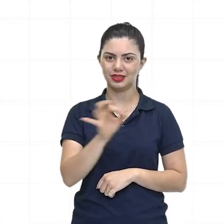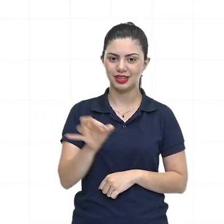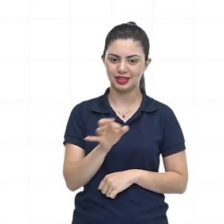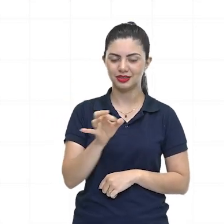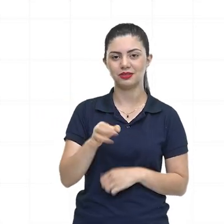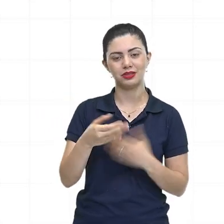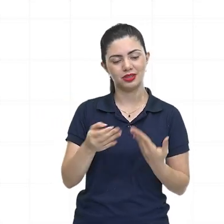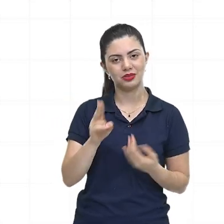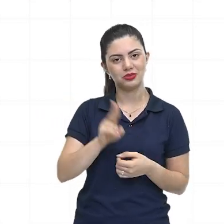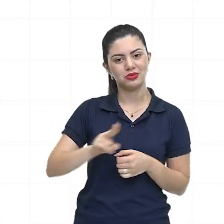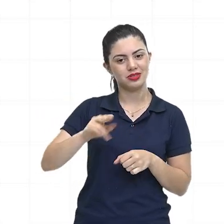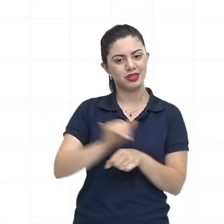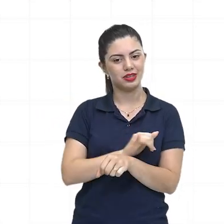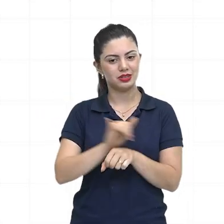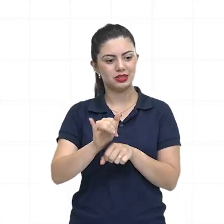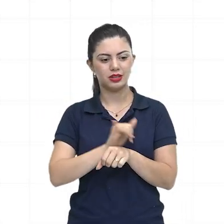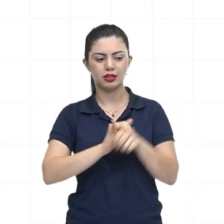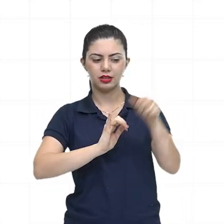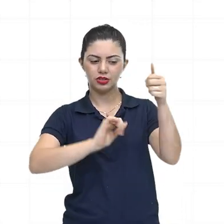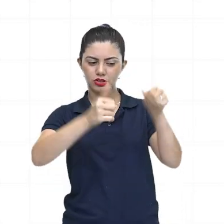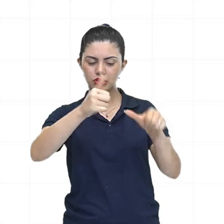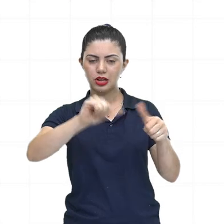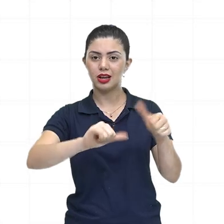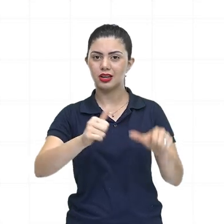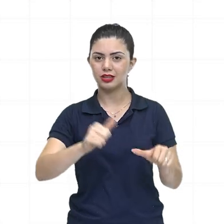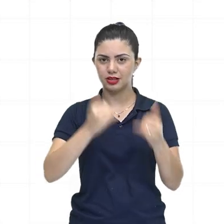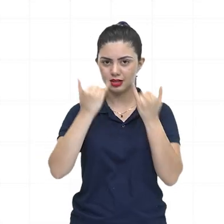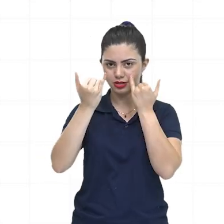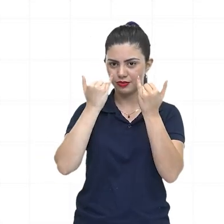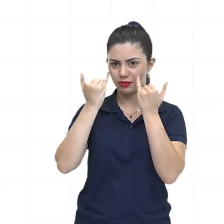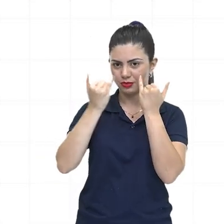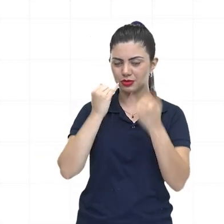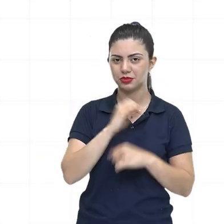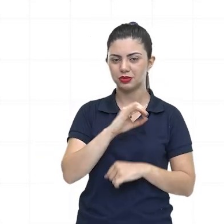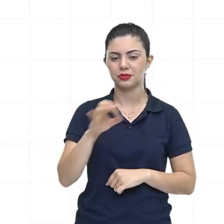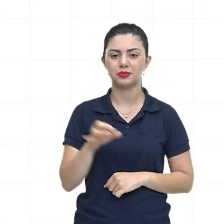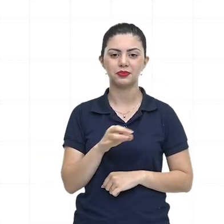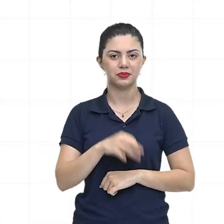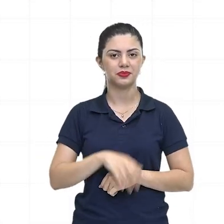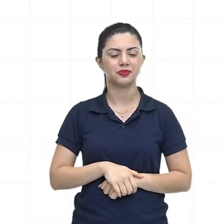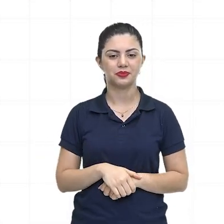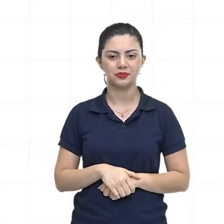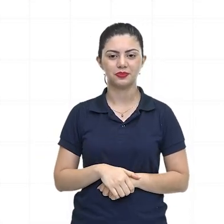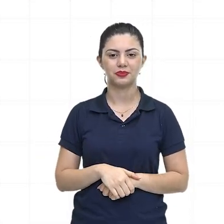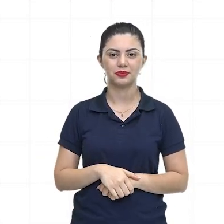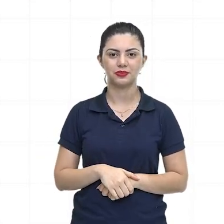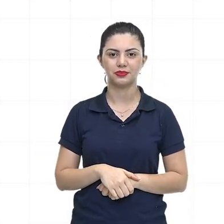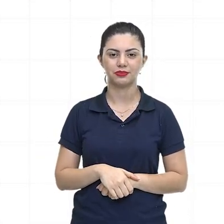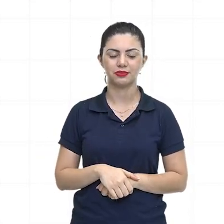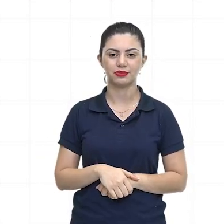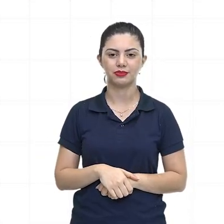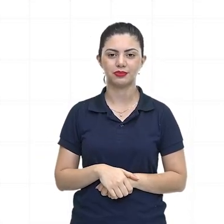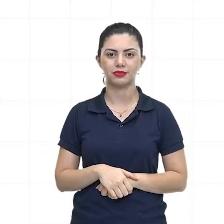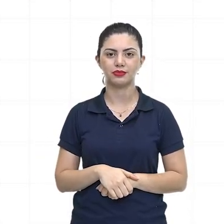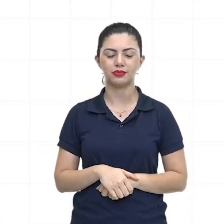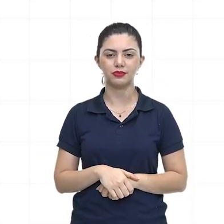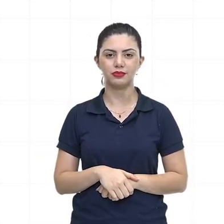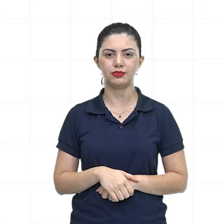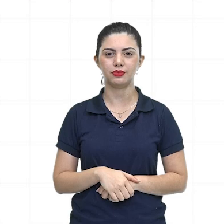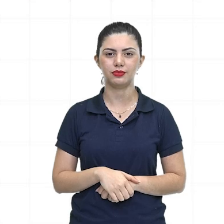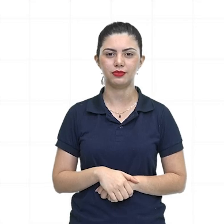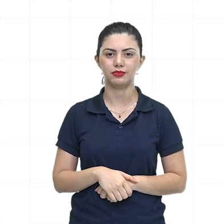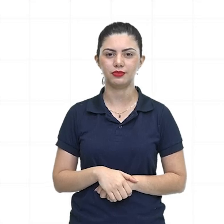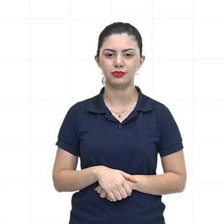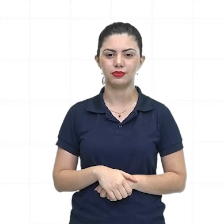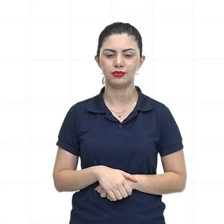usando, certo, a análise aqui das medidas que estão ao lado. A gente pode observar aqui a presença, né,